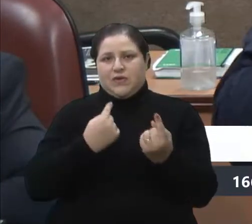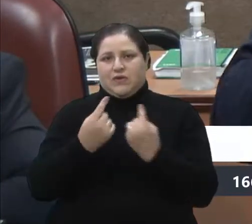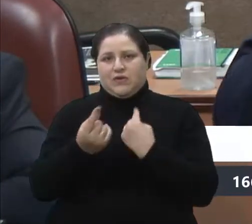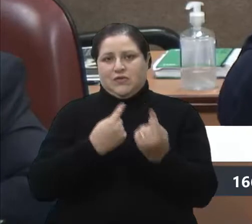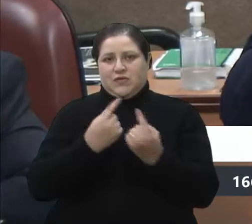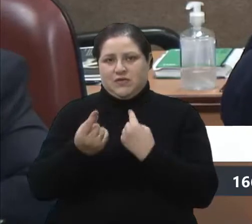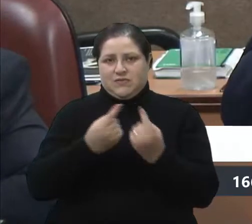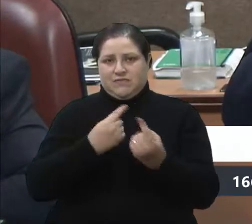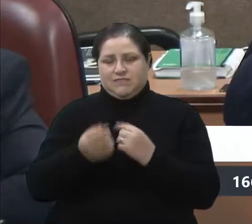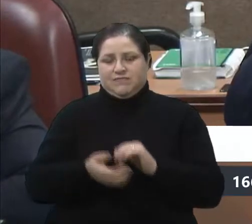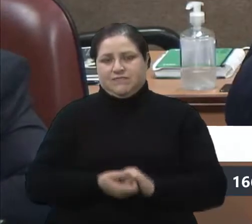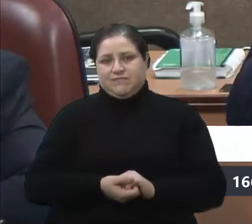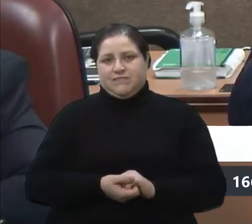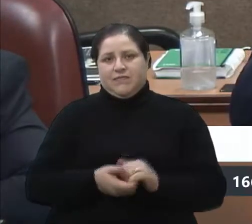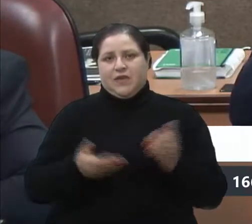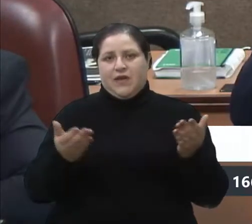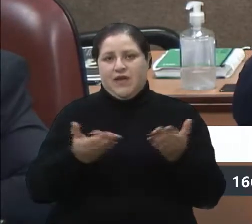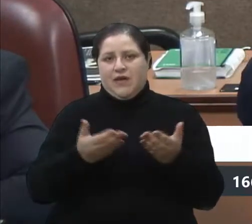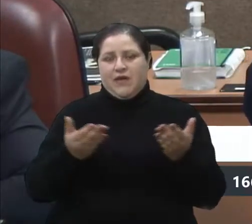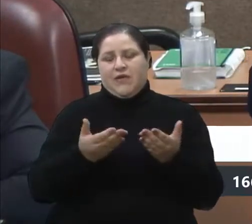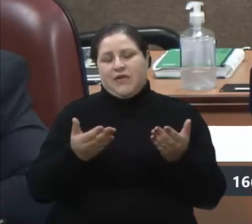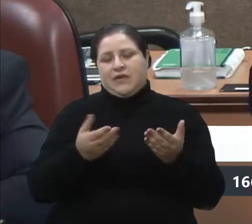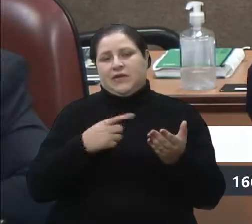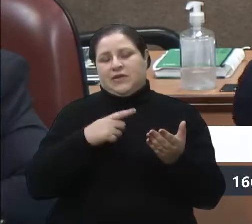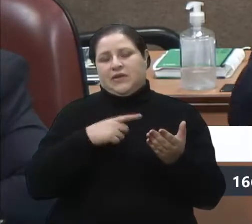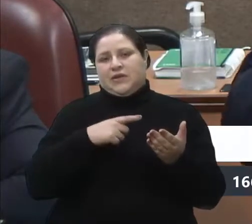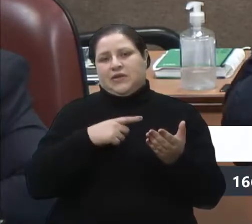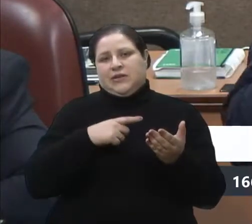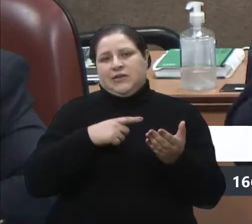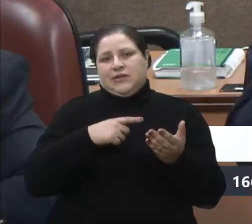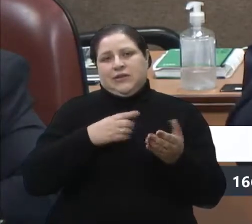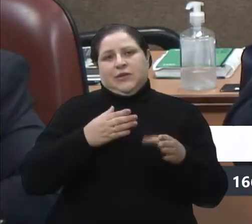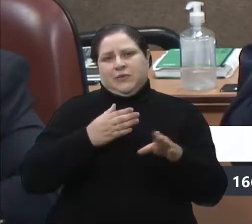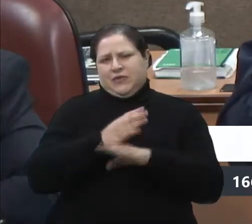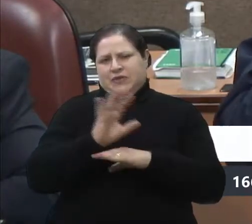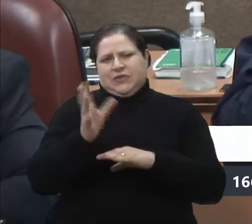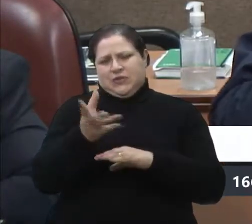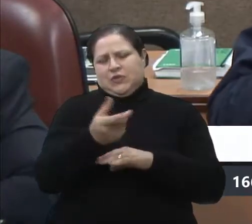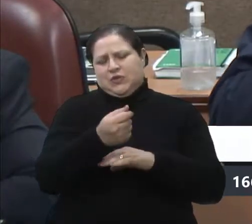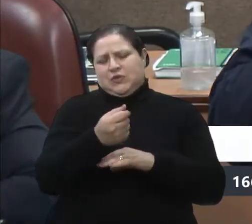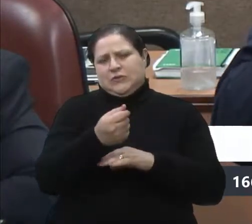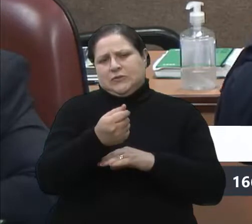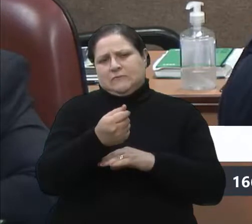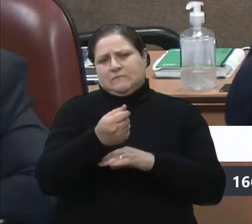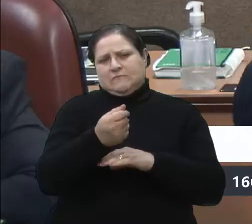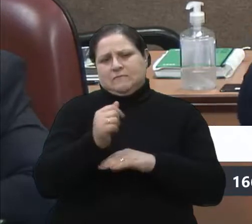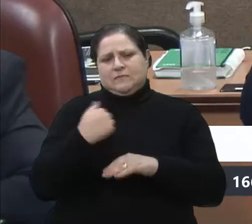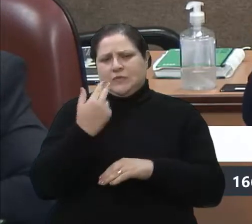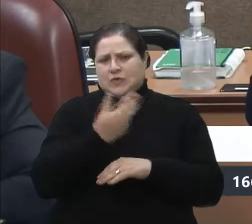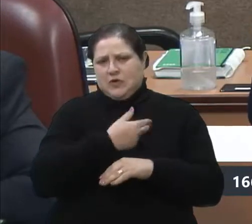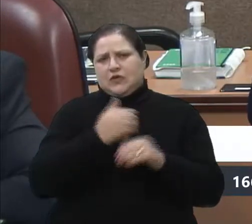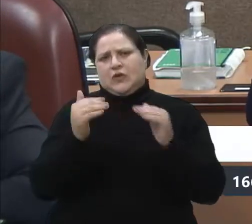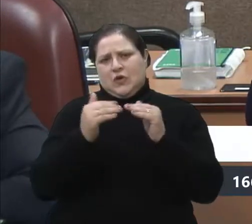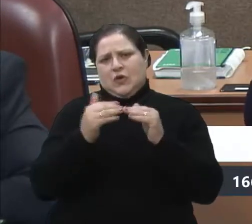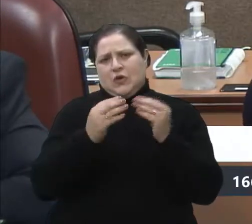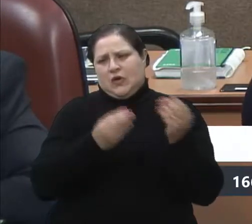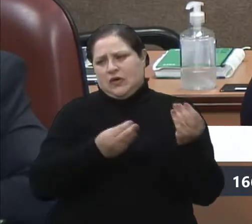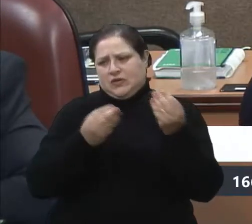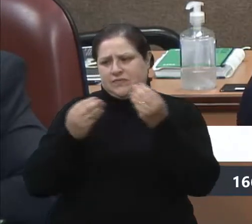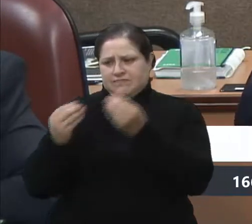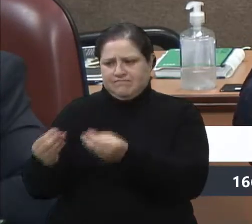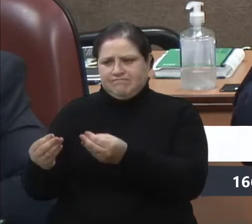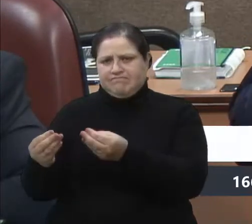Oi e a concessão é conserto e aprovação de todos aqui Todos nós concordamos com